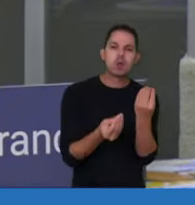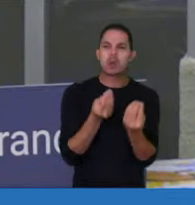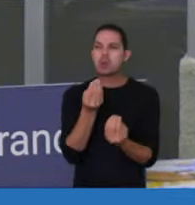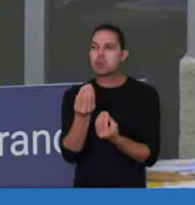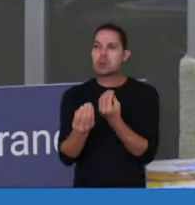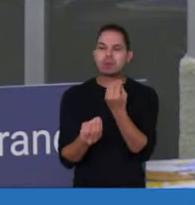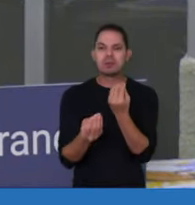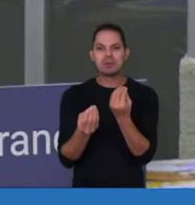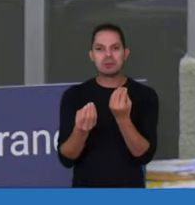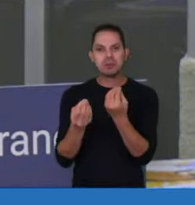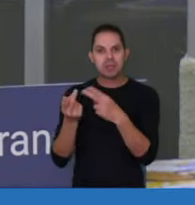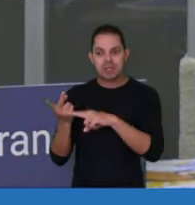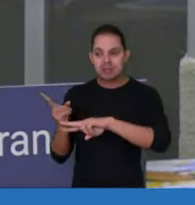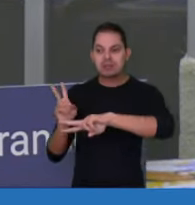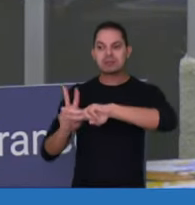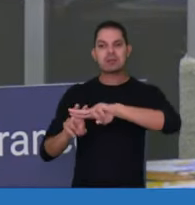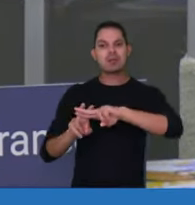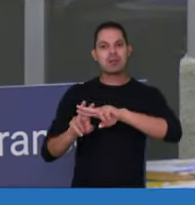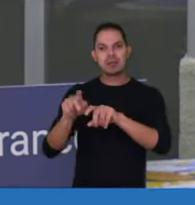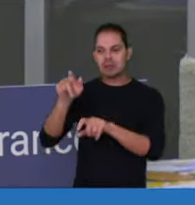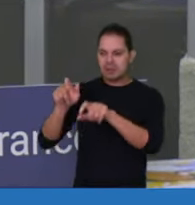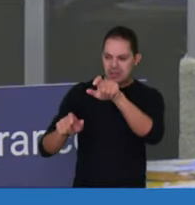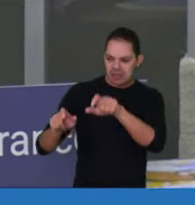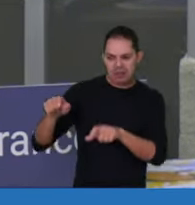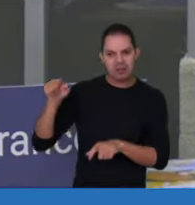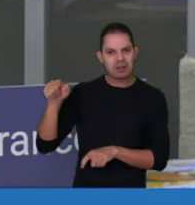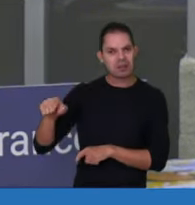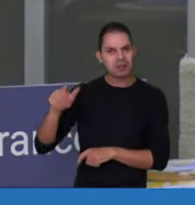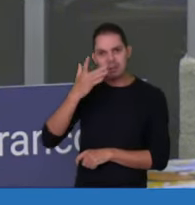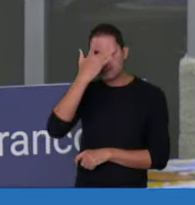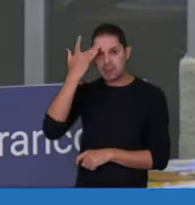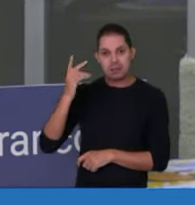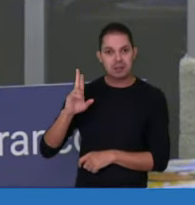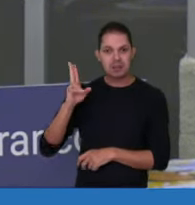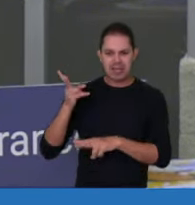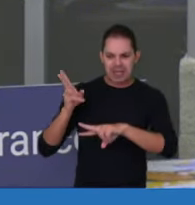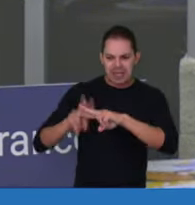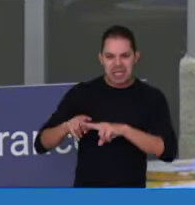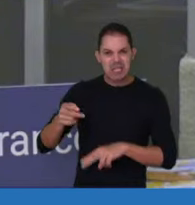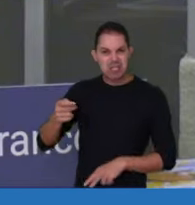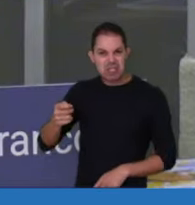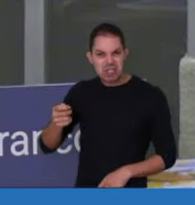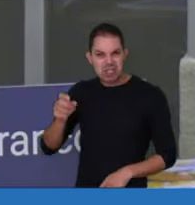Cadeia para essa gente é pouco.